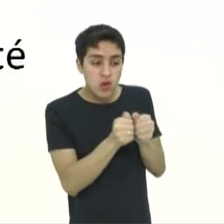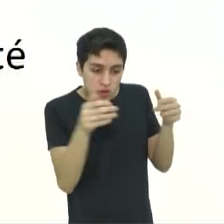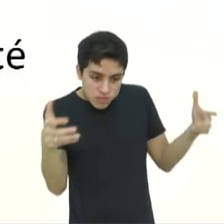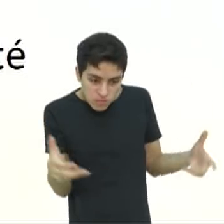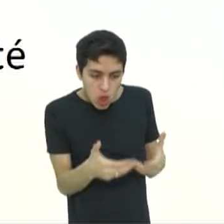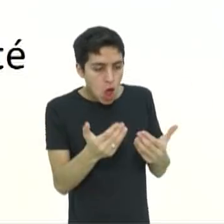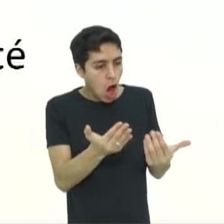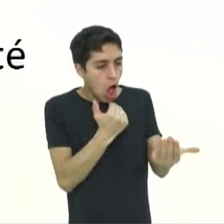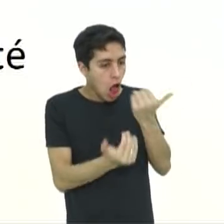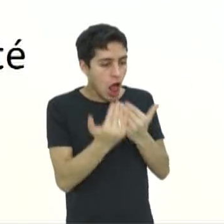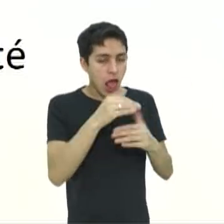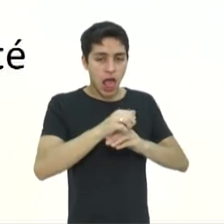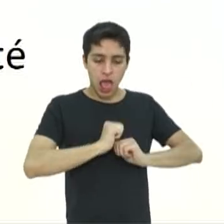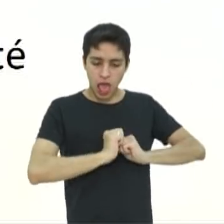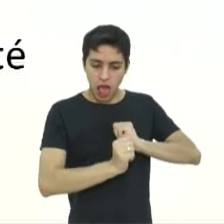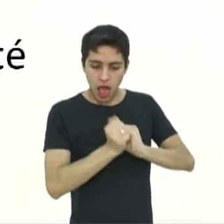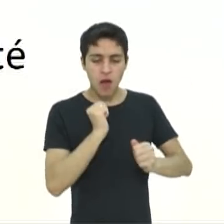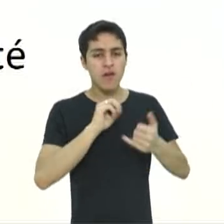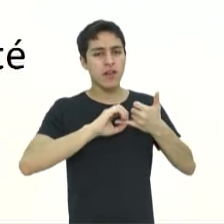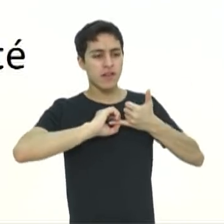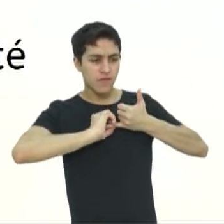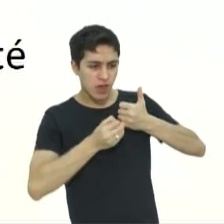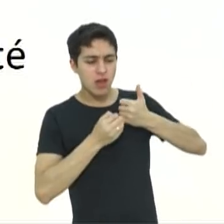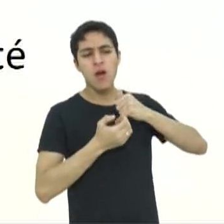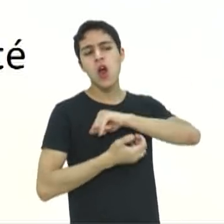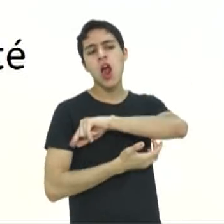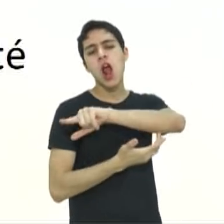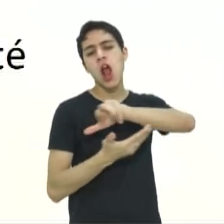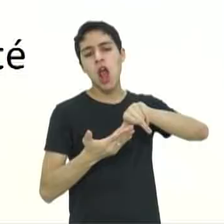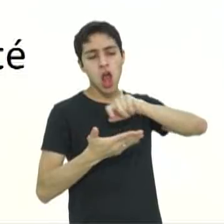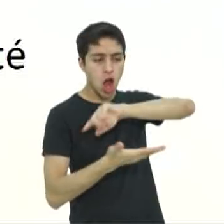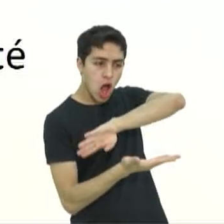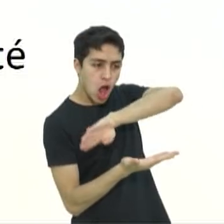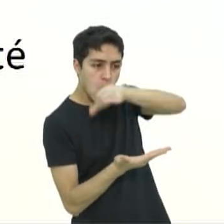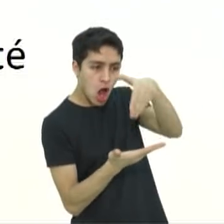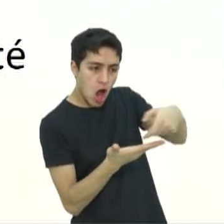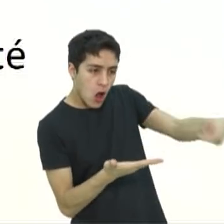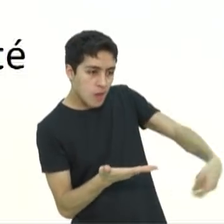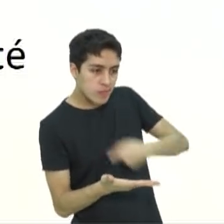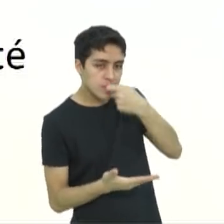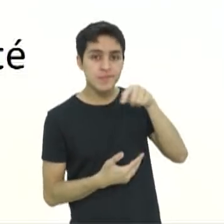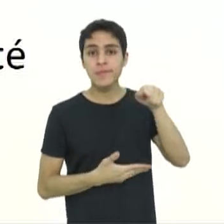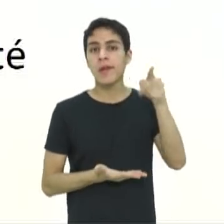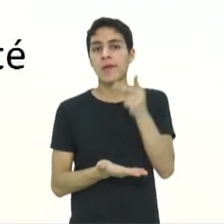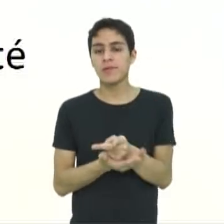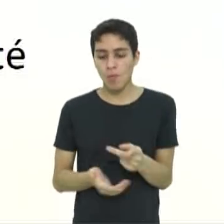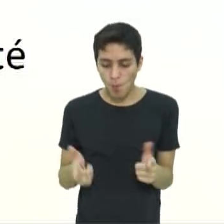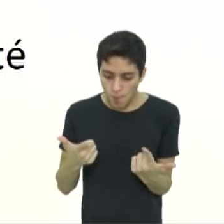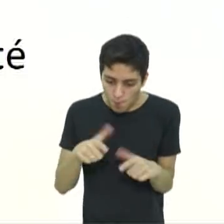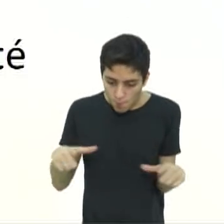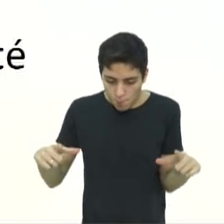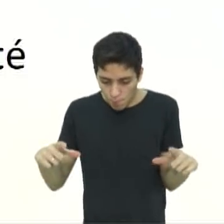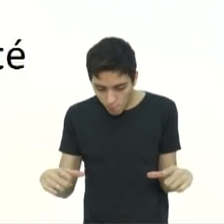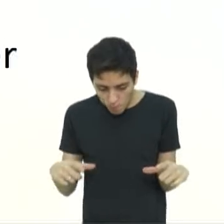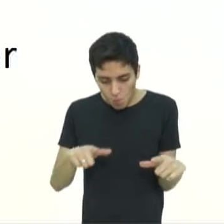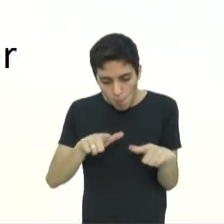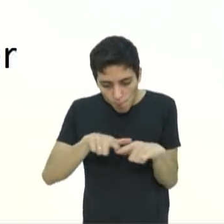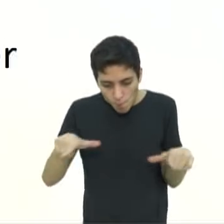valer. Arroz, feijão, tudo. Ele continua olhando o prato vazio, até que